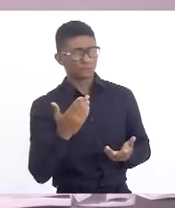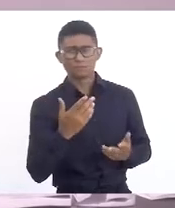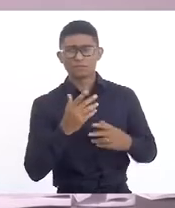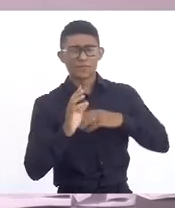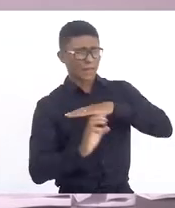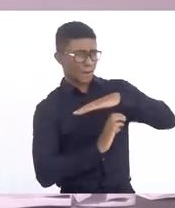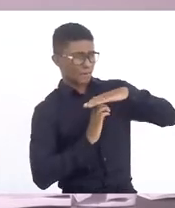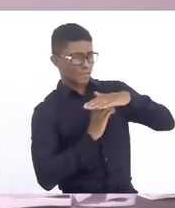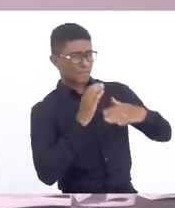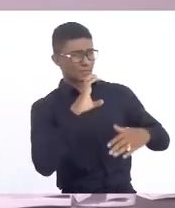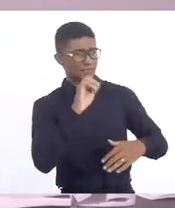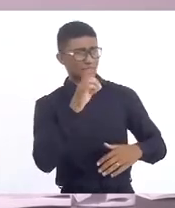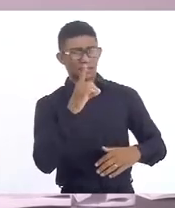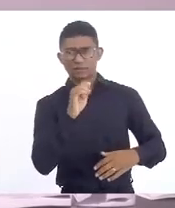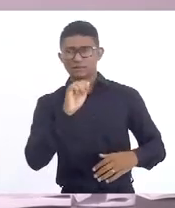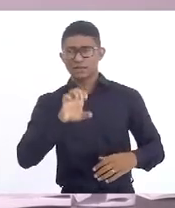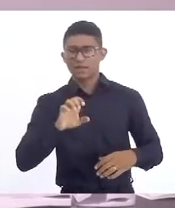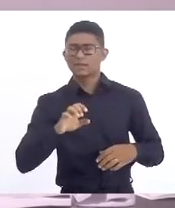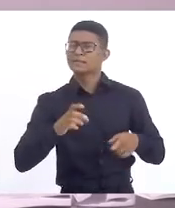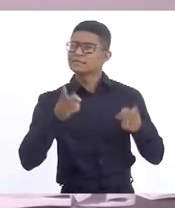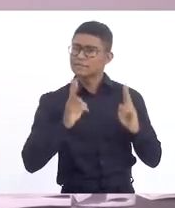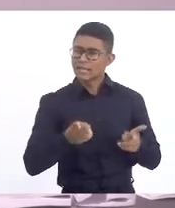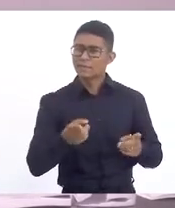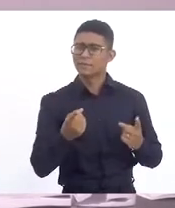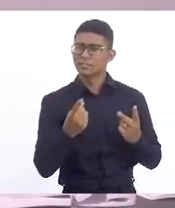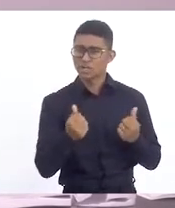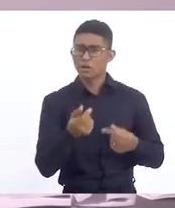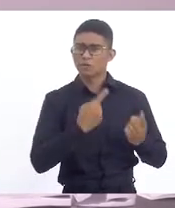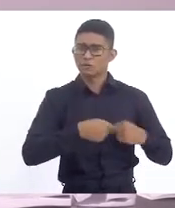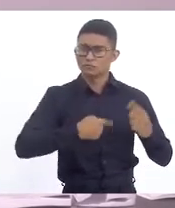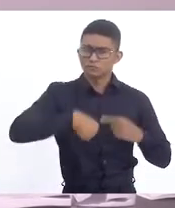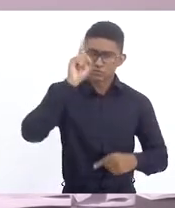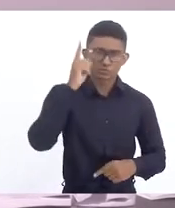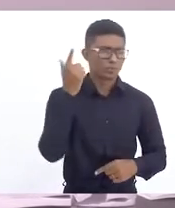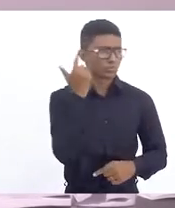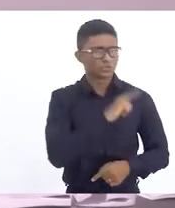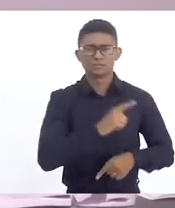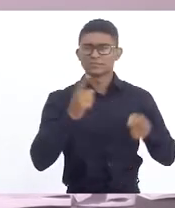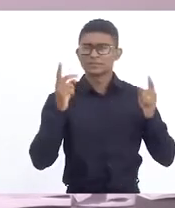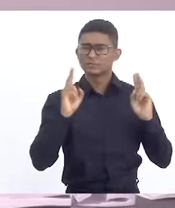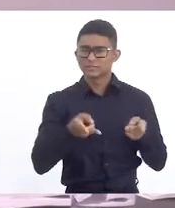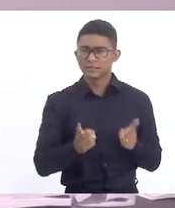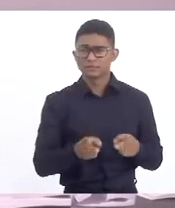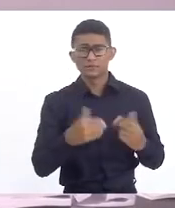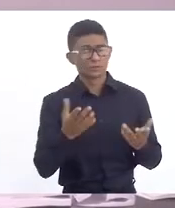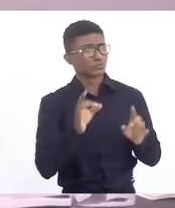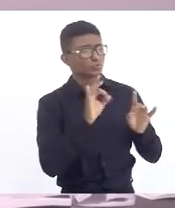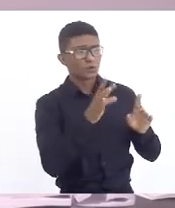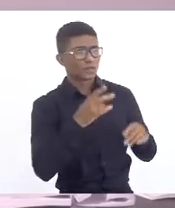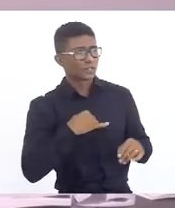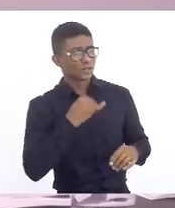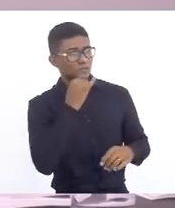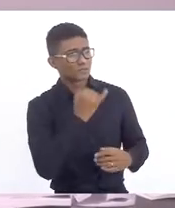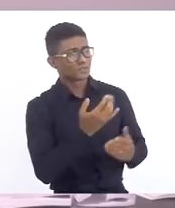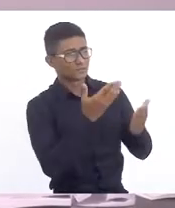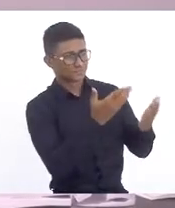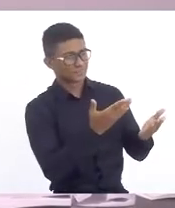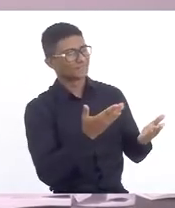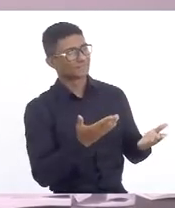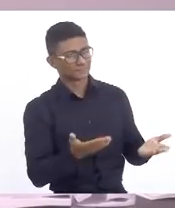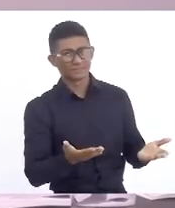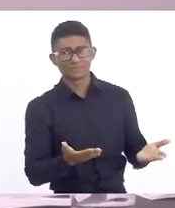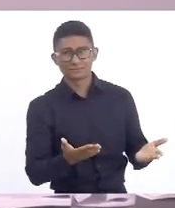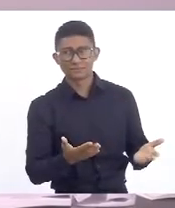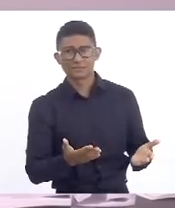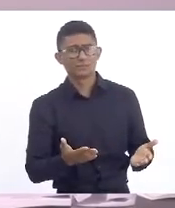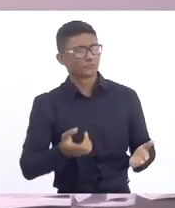lucro. E nada foi investido em benefício da população. Então, só para relembrar a memória do diretor Humberto,